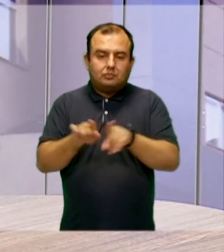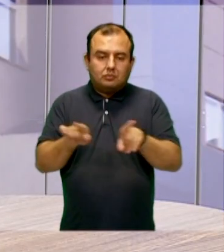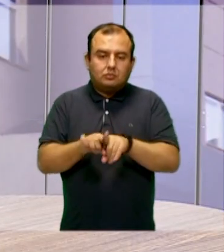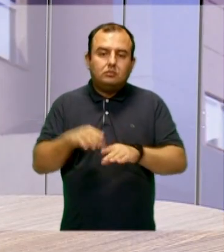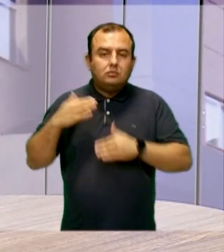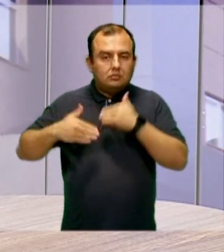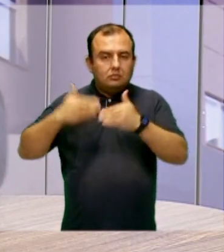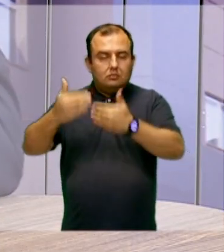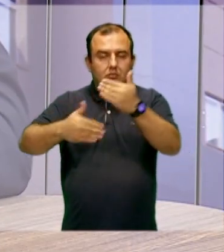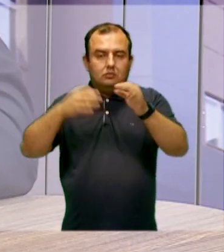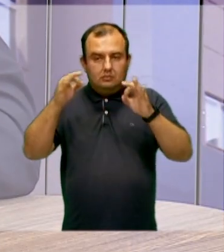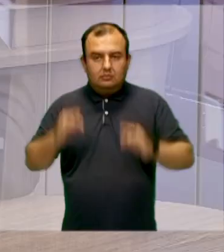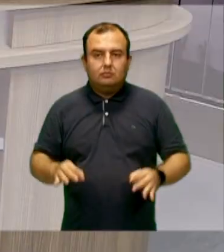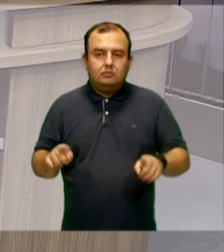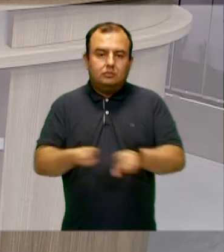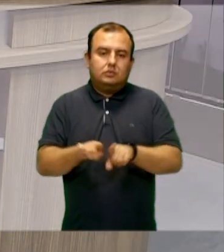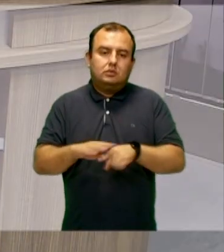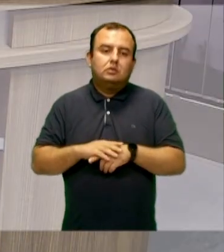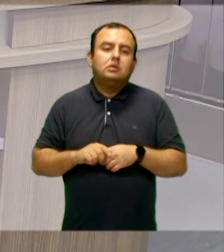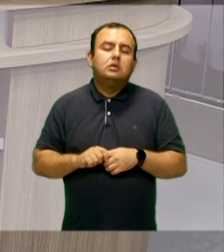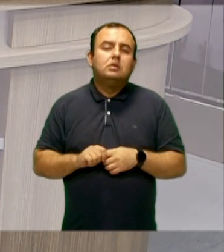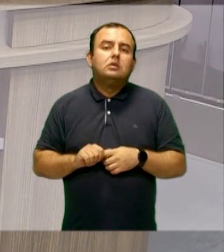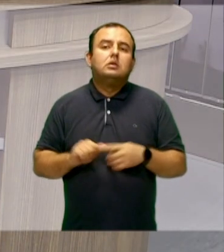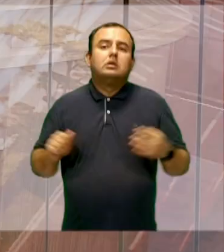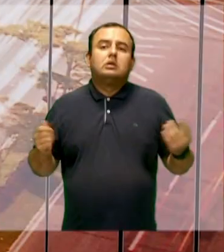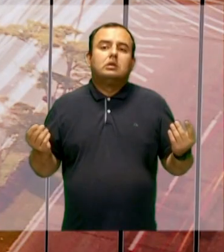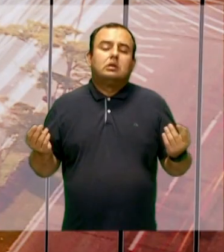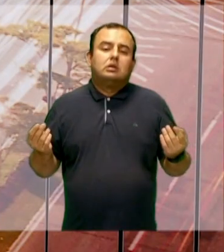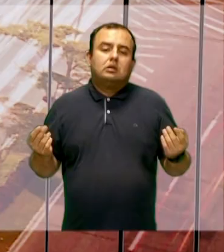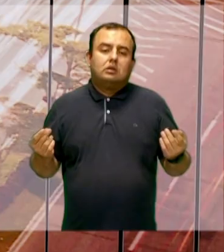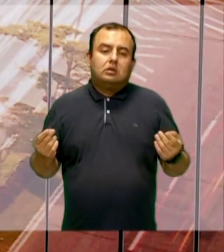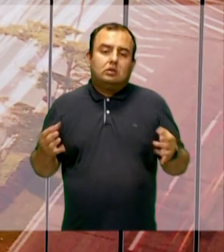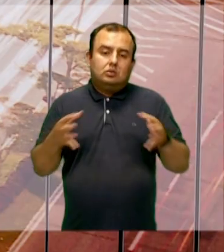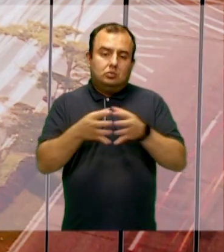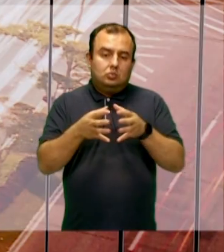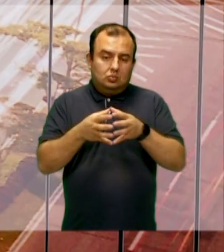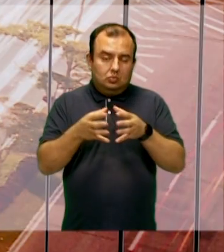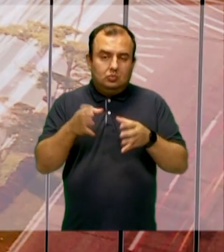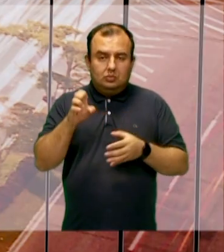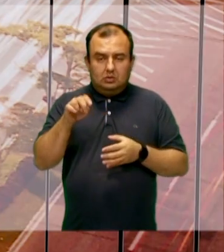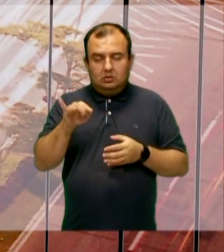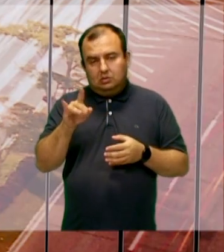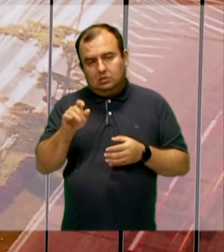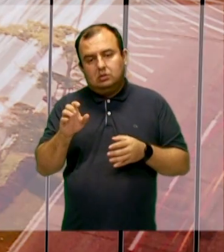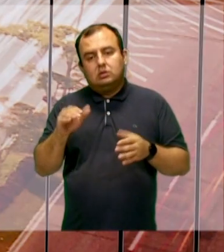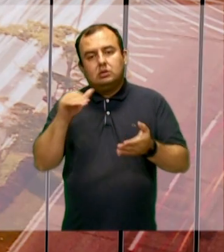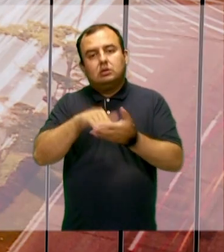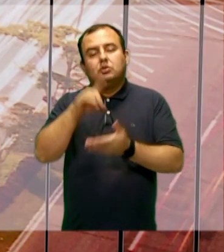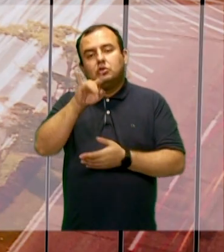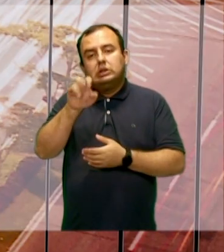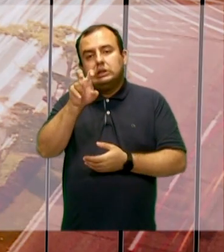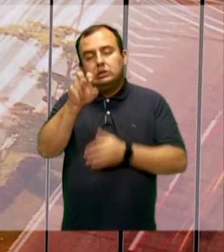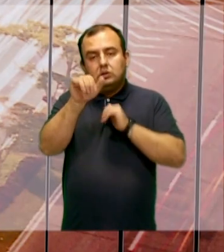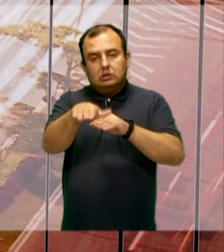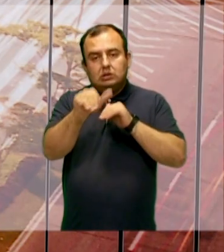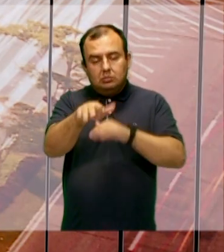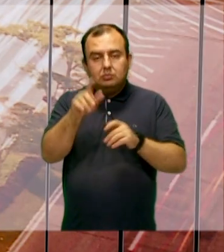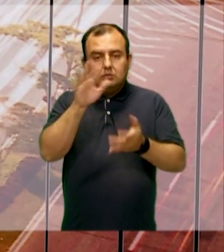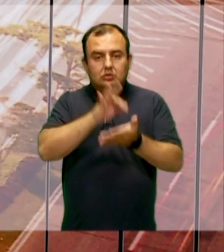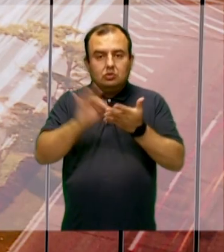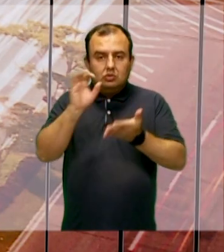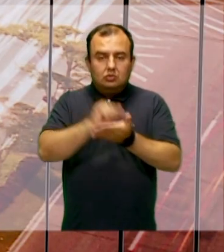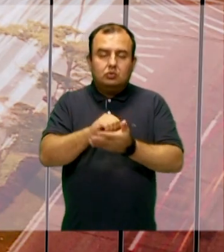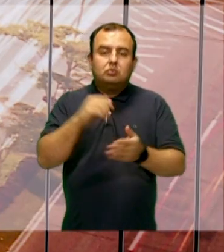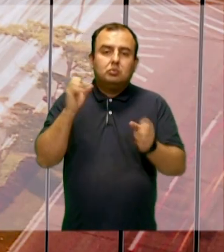fazendo o processo como tem que ser feito. E no caso, assim, por exemplo, as entidades que queiram, elas têm até o dia 5 para se inscreverem lá para